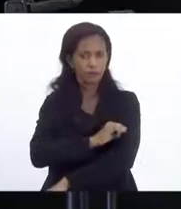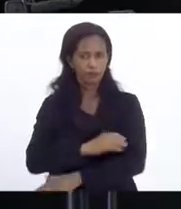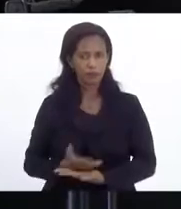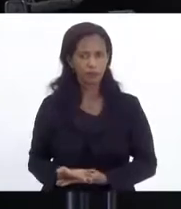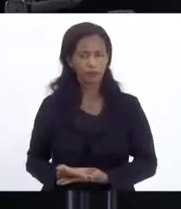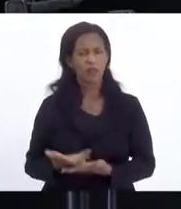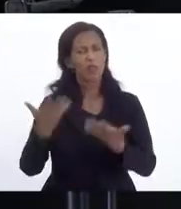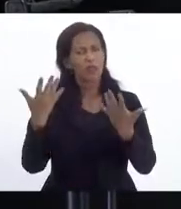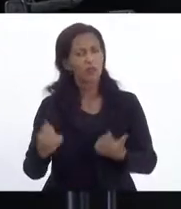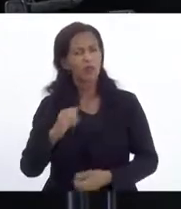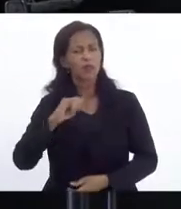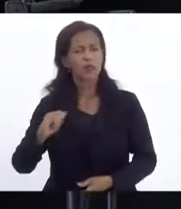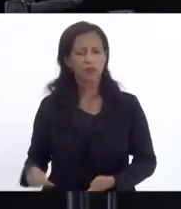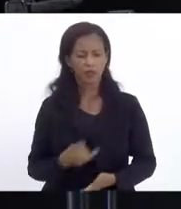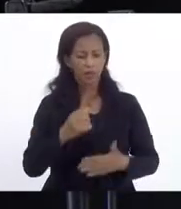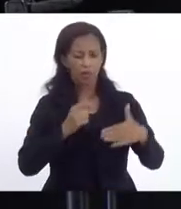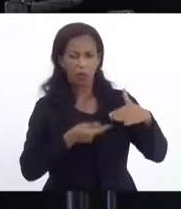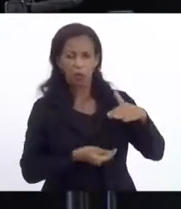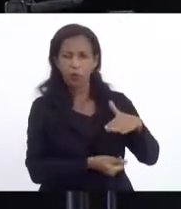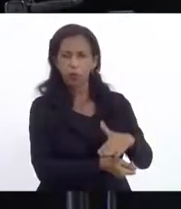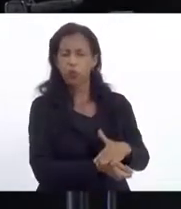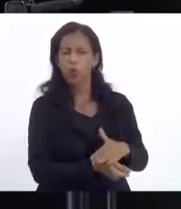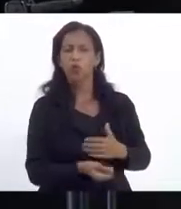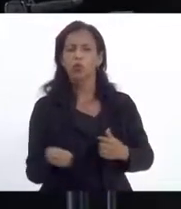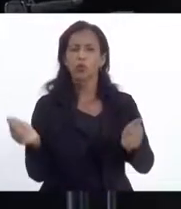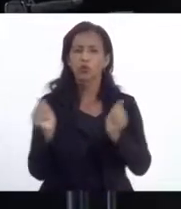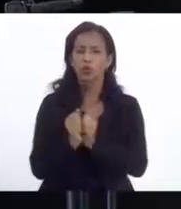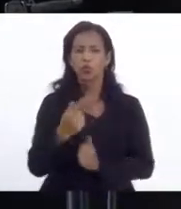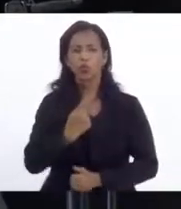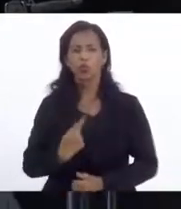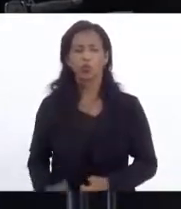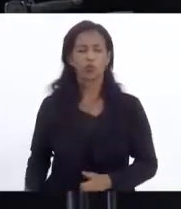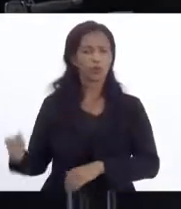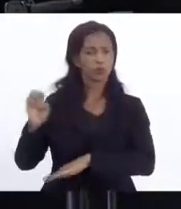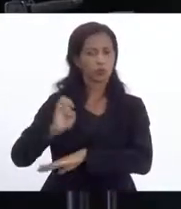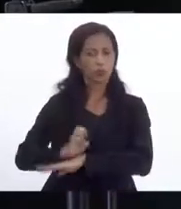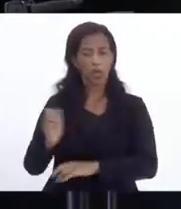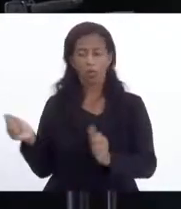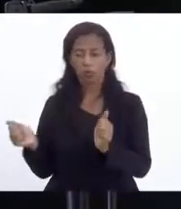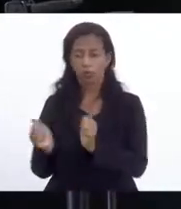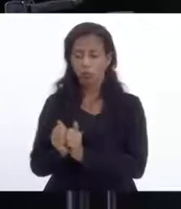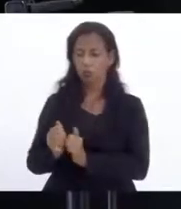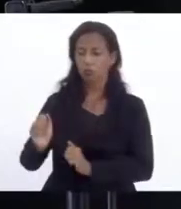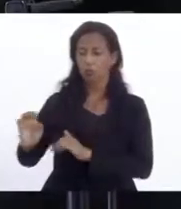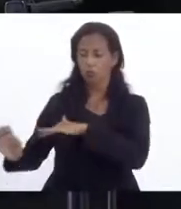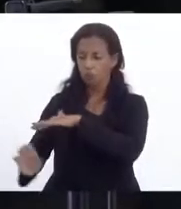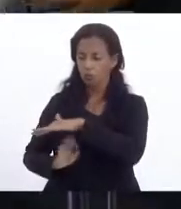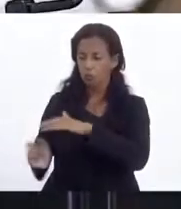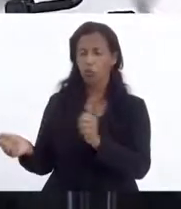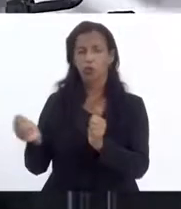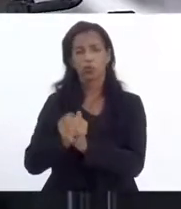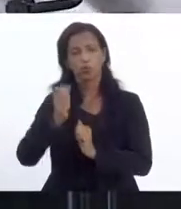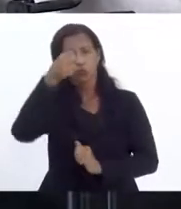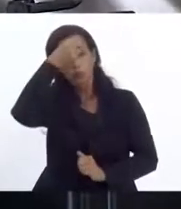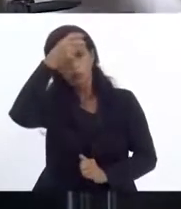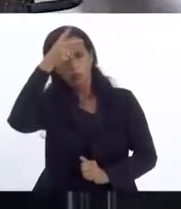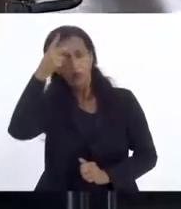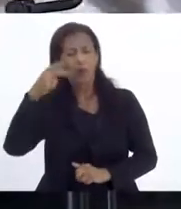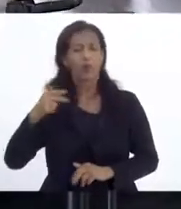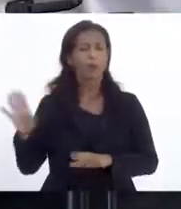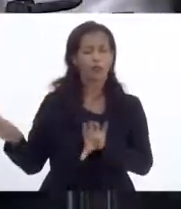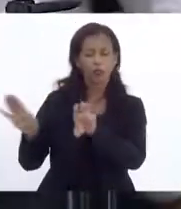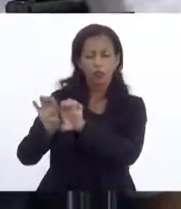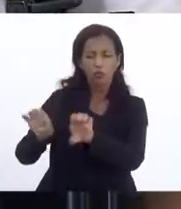esses recursos do fundo, junto com o setor privado, junto com o governo do Estado, junto com o governo federal, com as prefeituras, para diversificar a